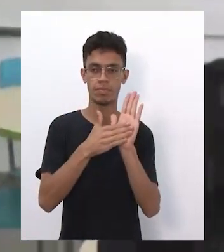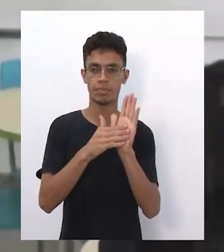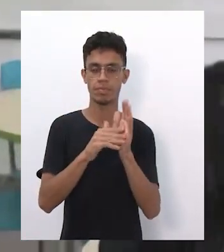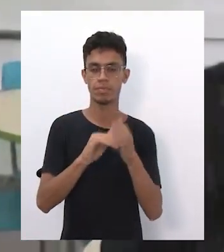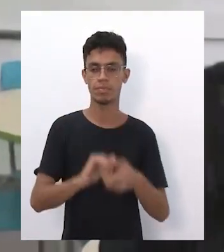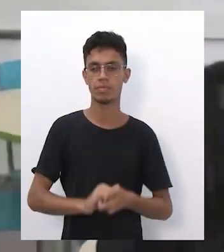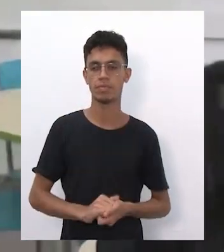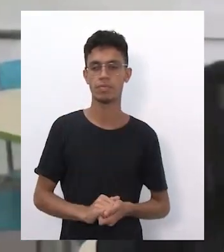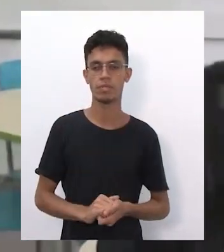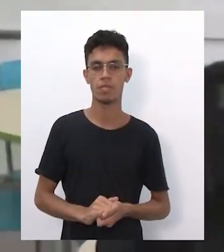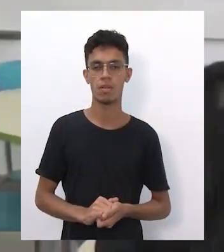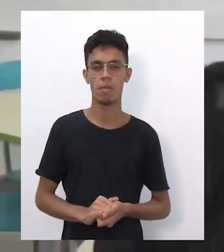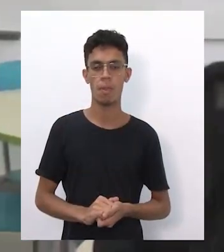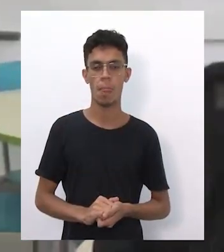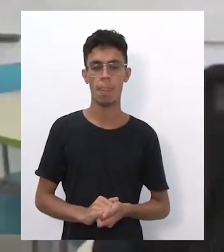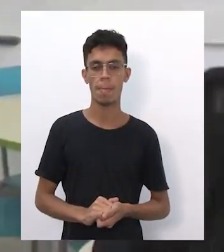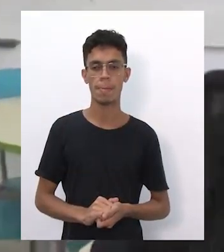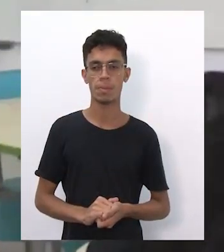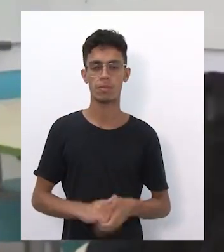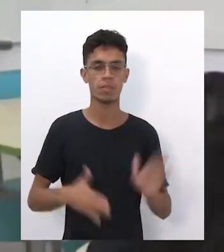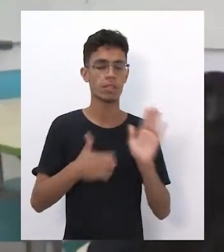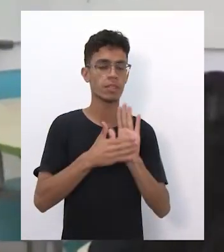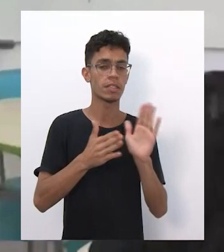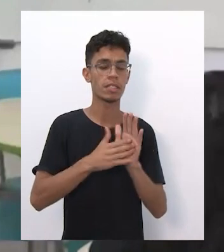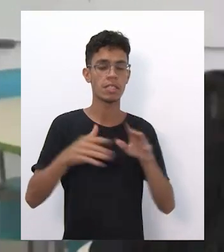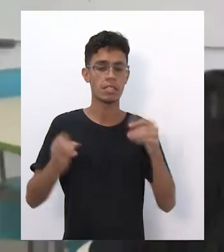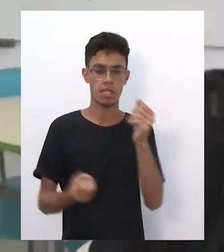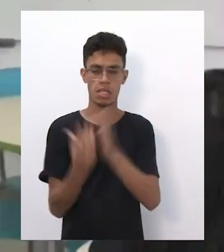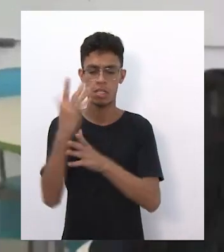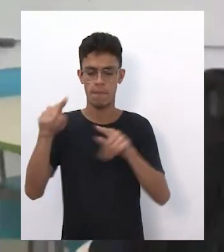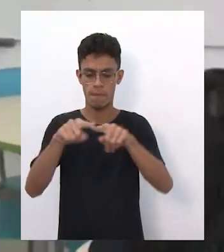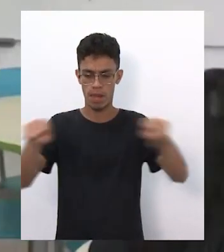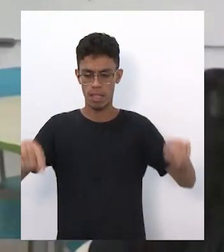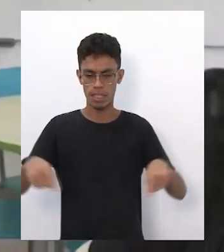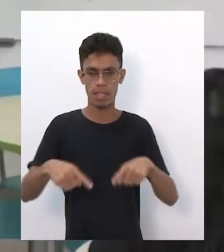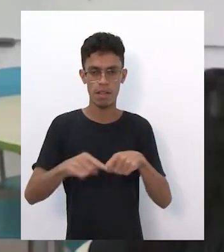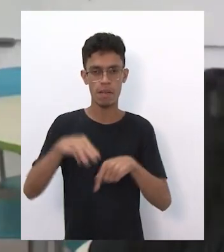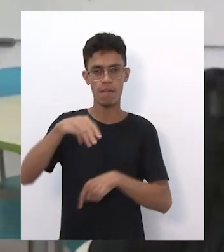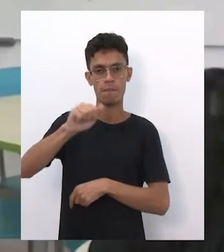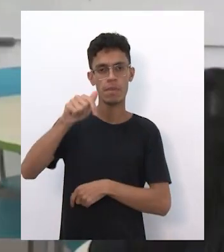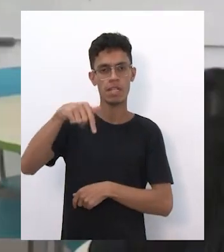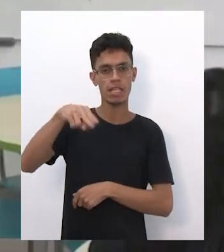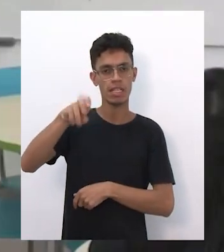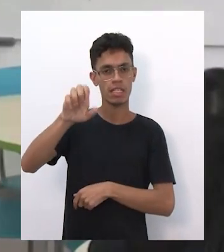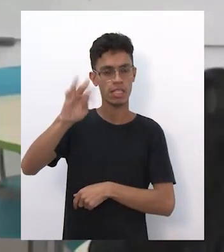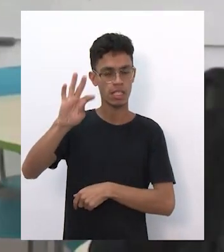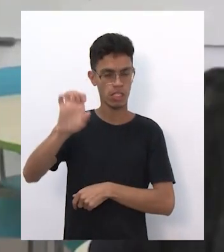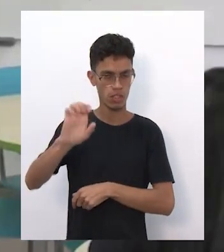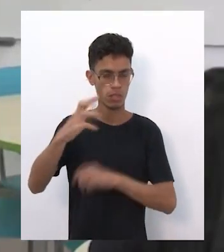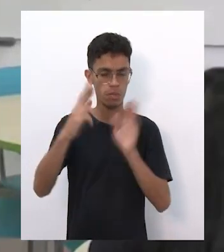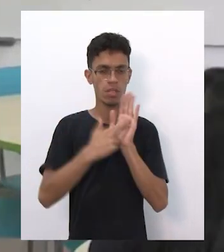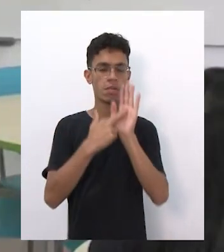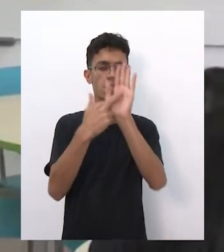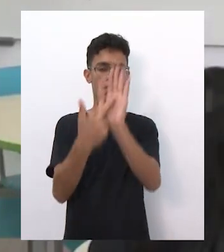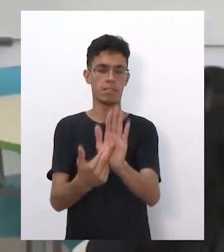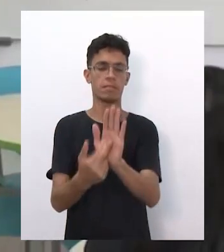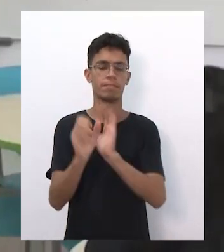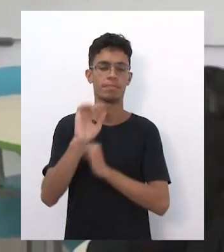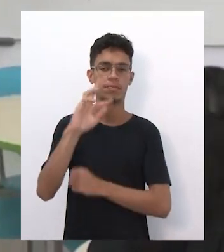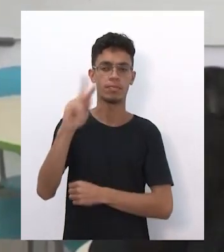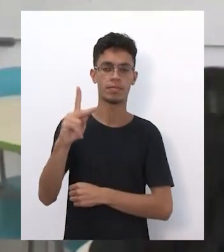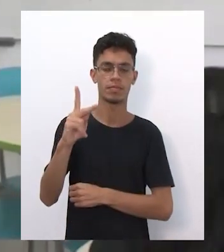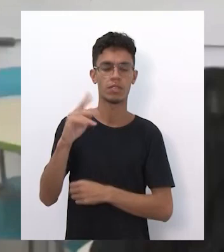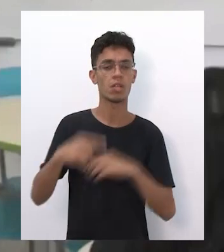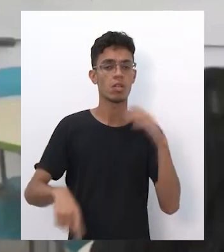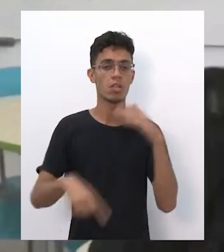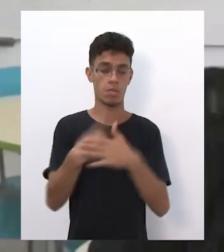que vocês, por meio de uma maquete, possam representar isso. Tudo bem? Então, vamos